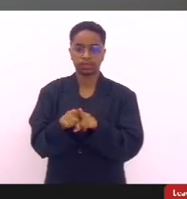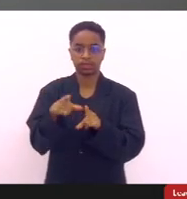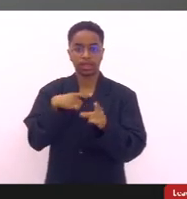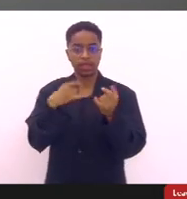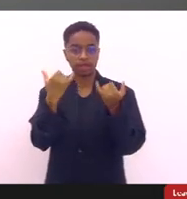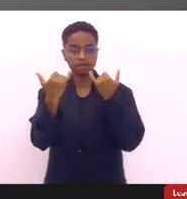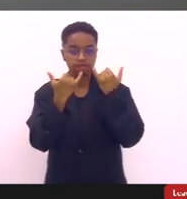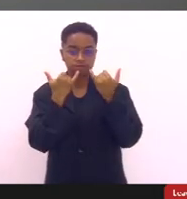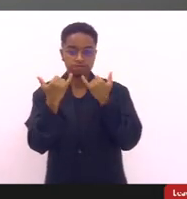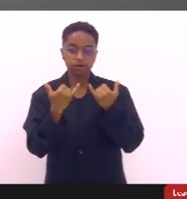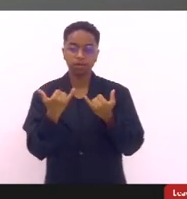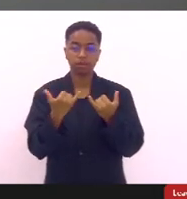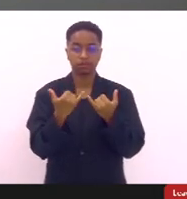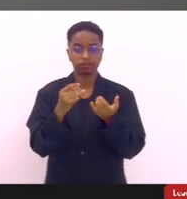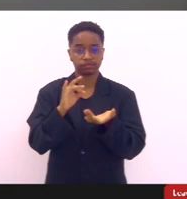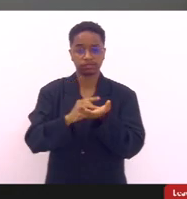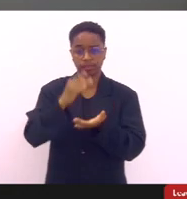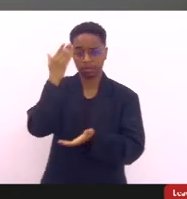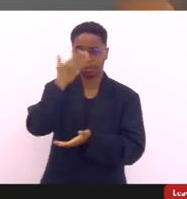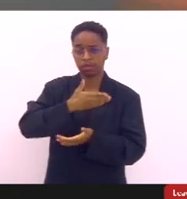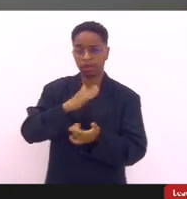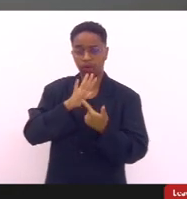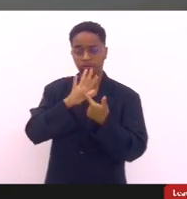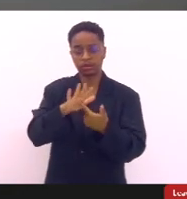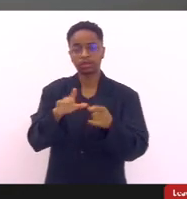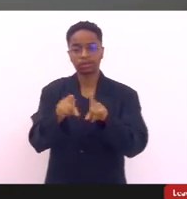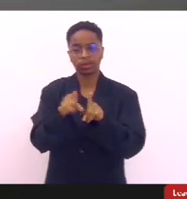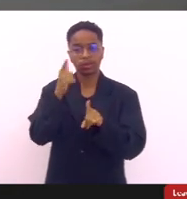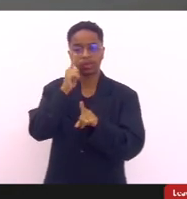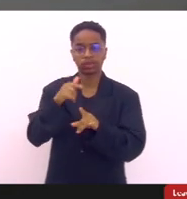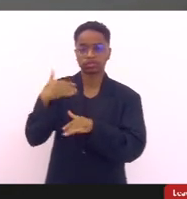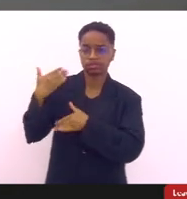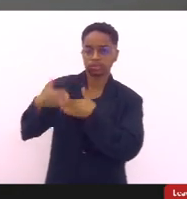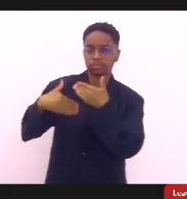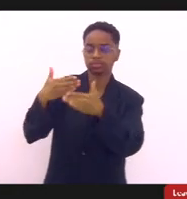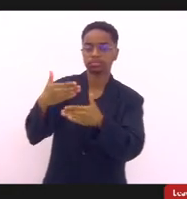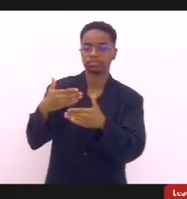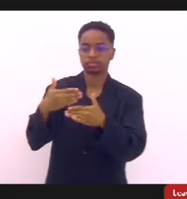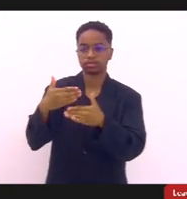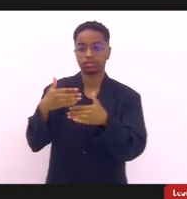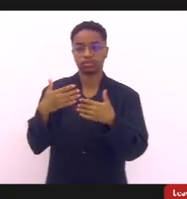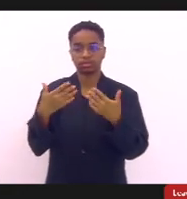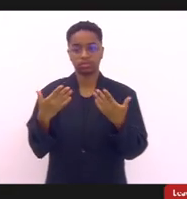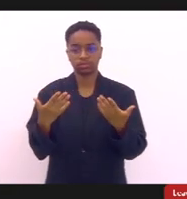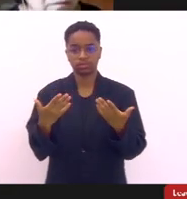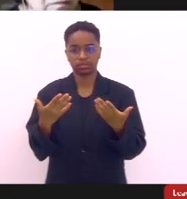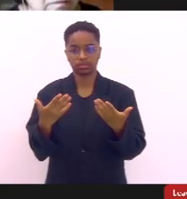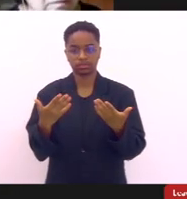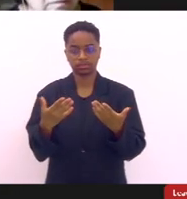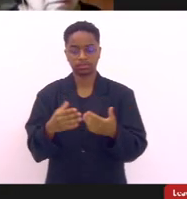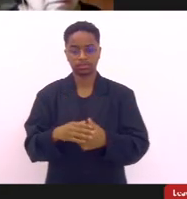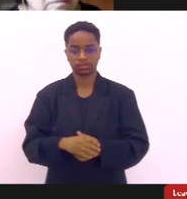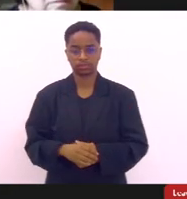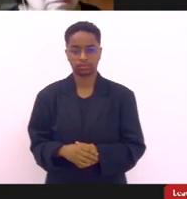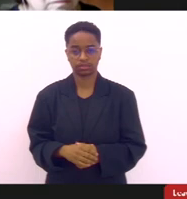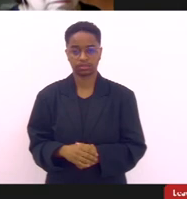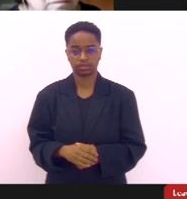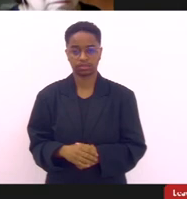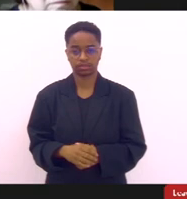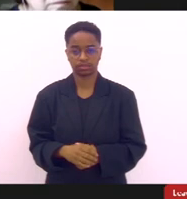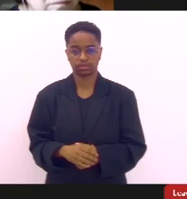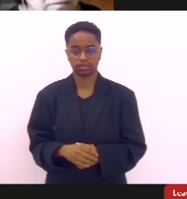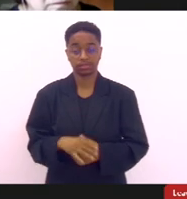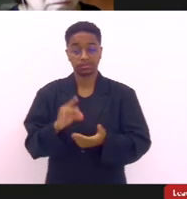informações que são cientificamente comprovadas que podem fazer avançar o processo. Então, realmente não há